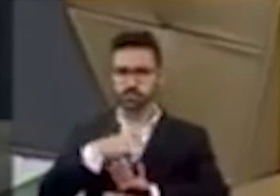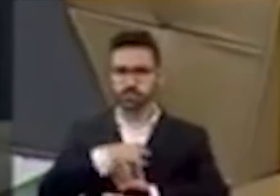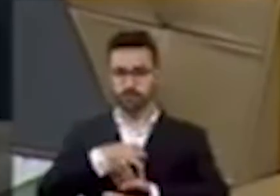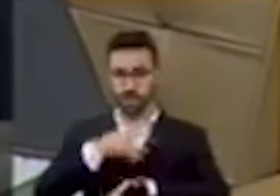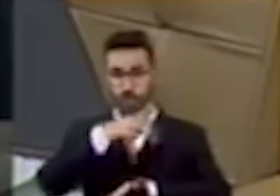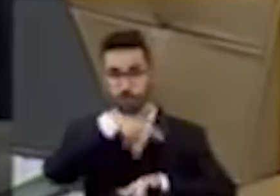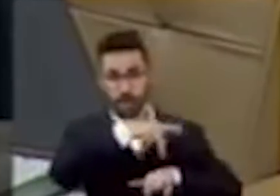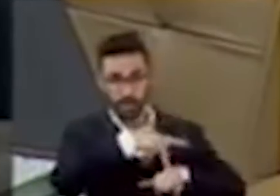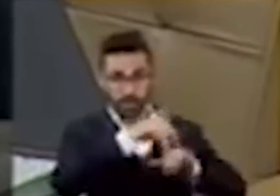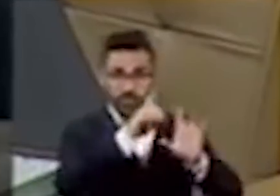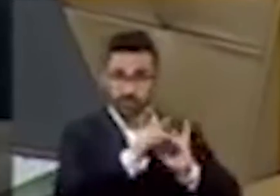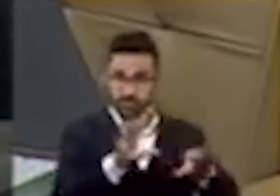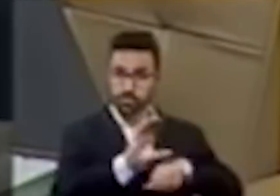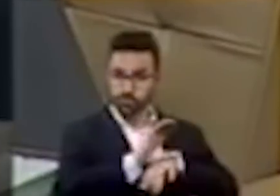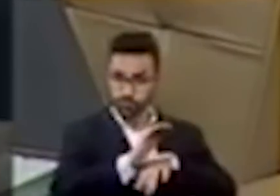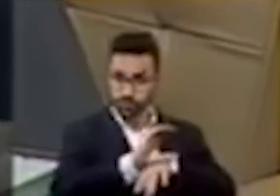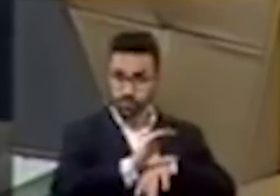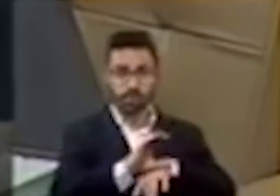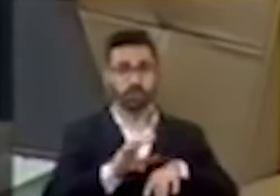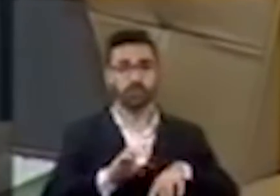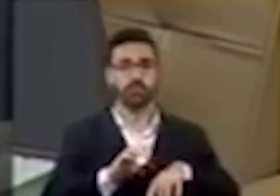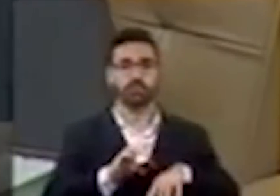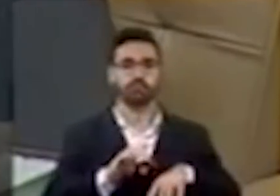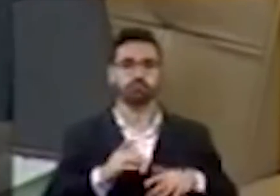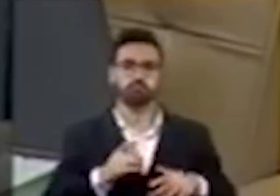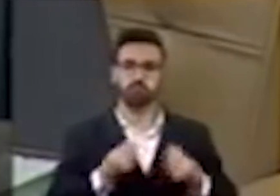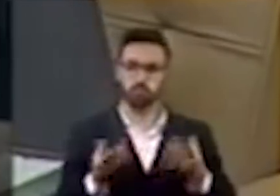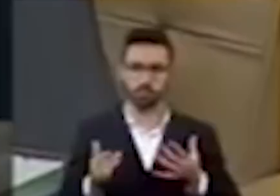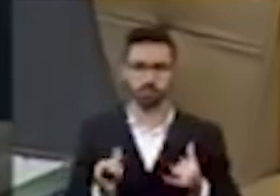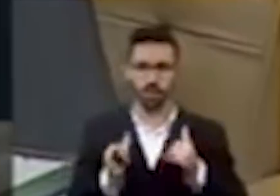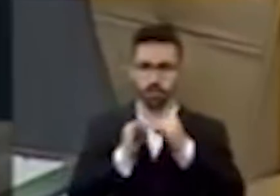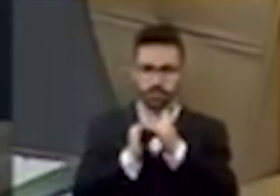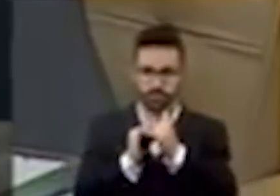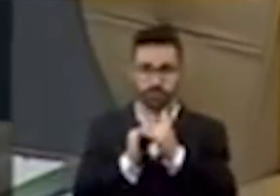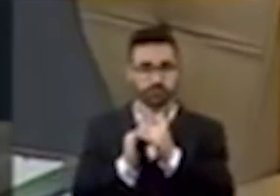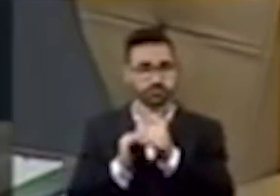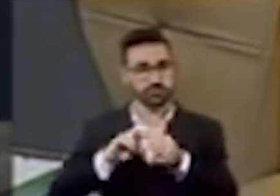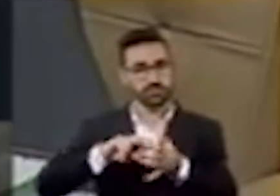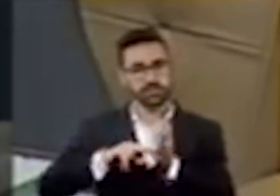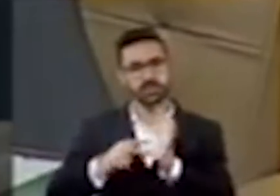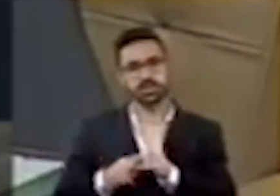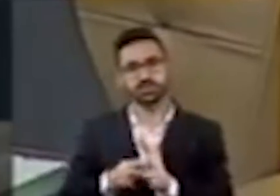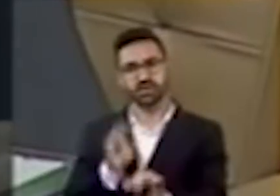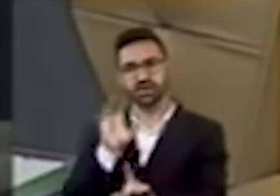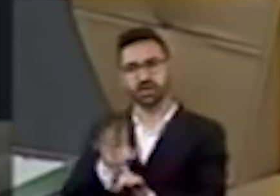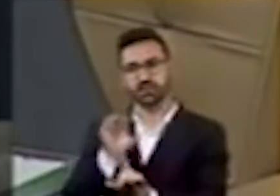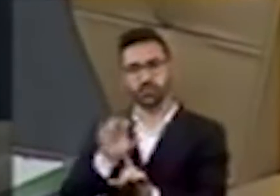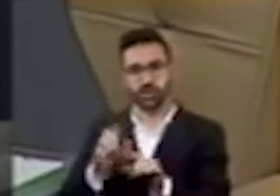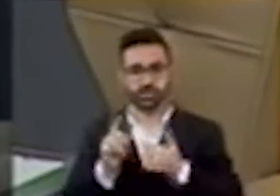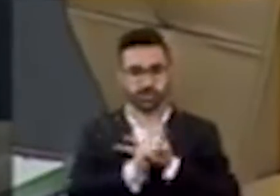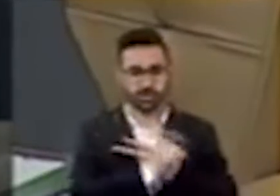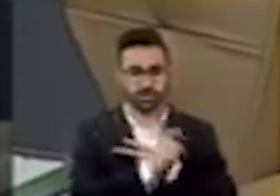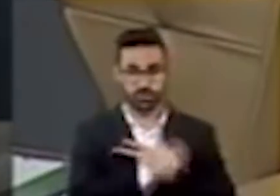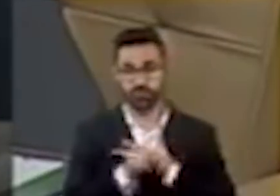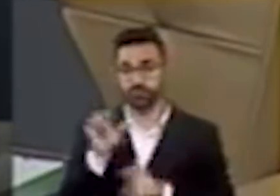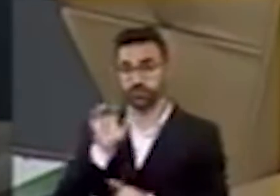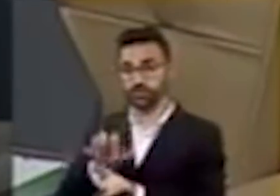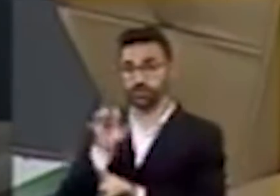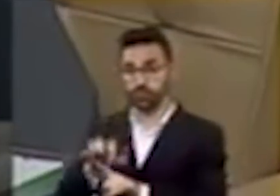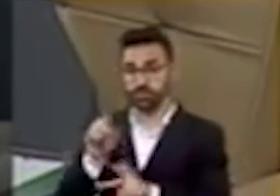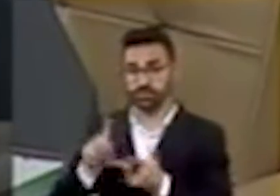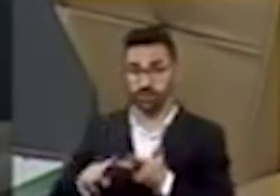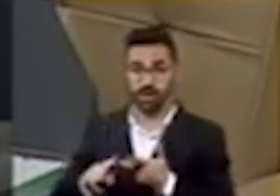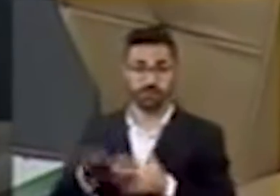democracias constitucionais o exercício do poder de perdão configura uma interferência do executivo no exercício do